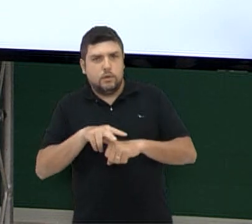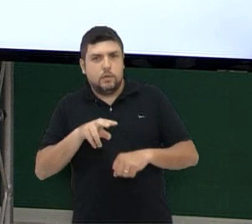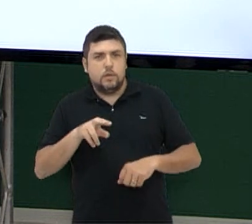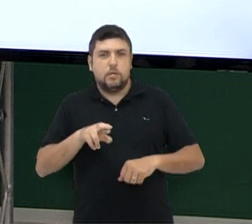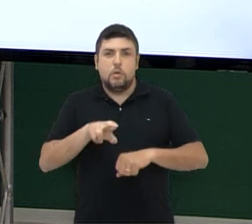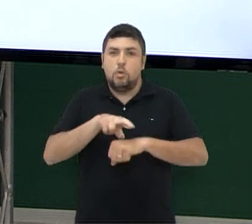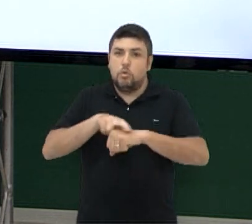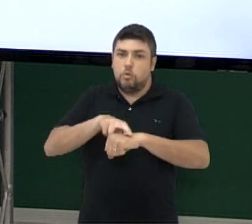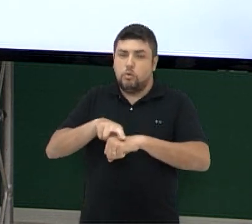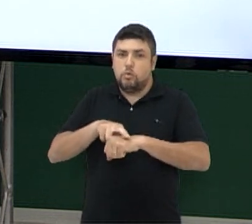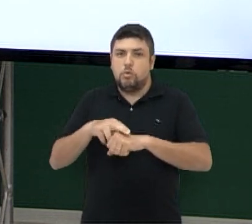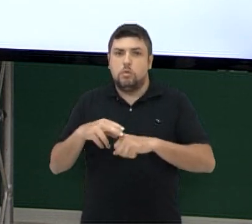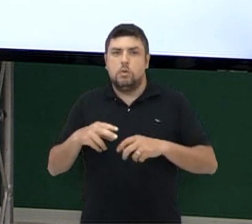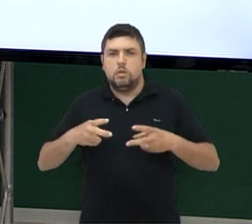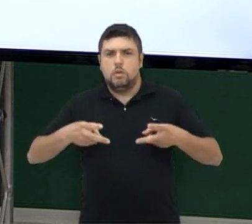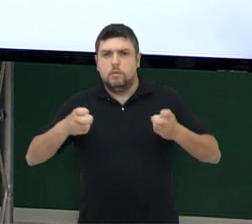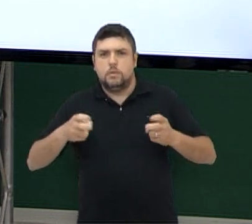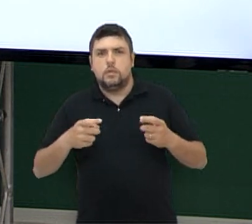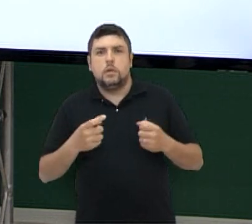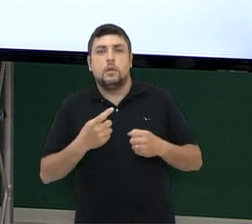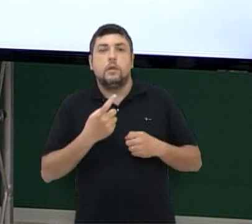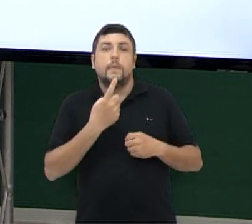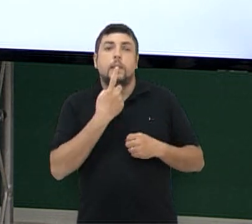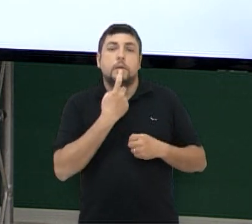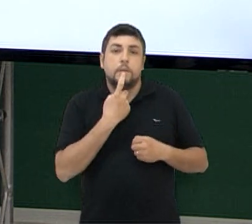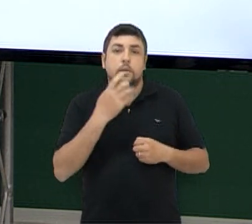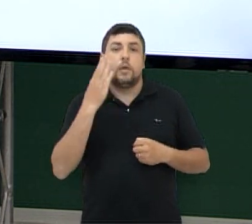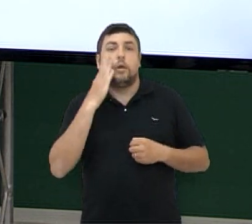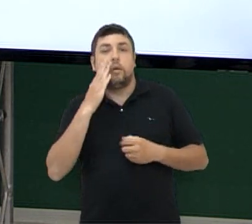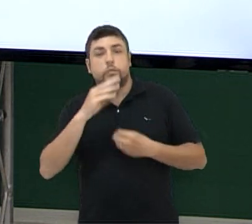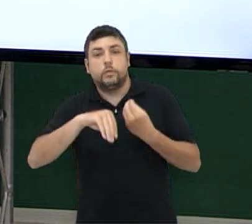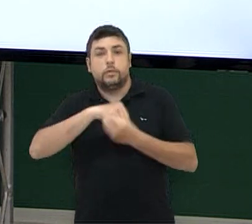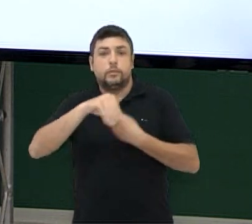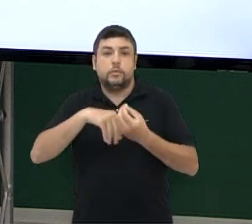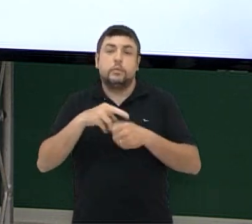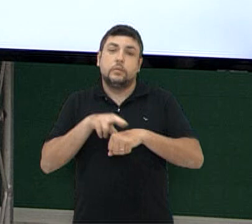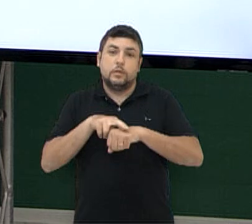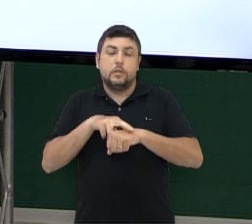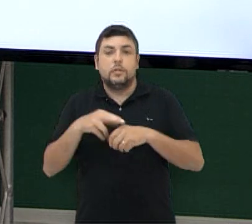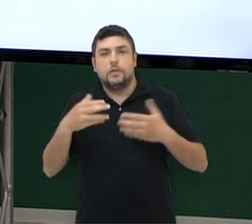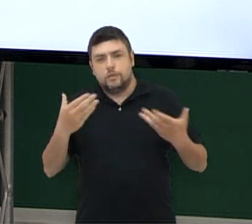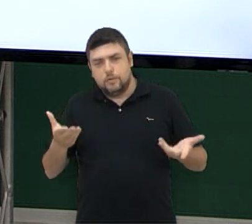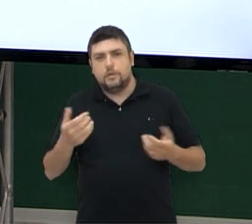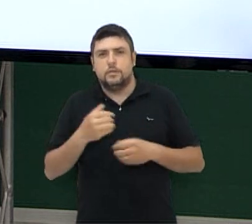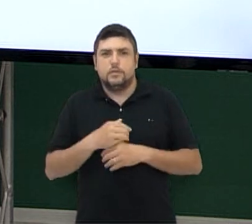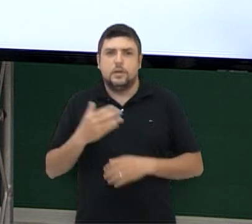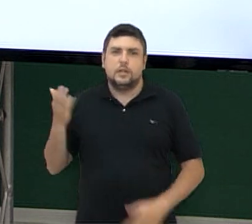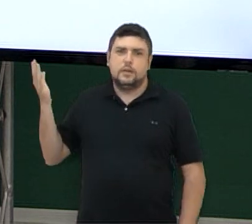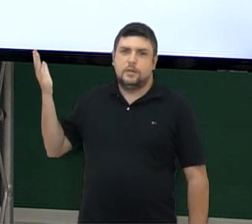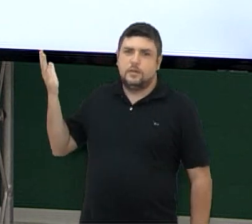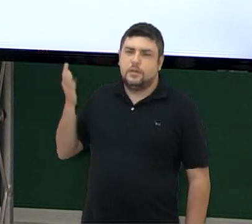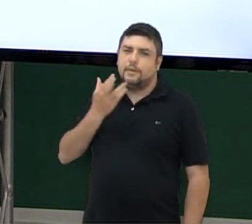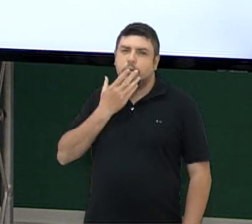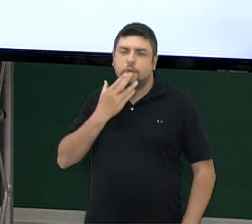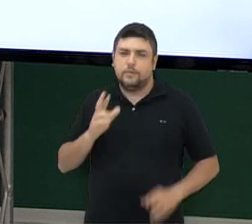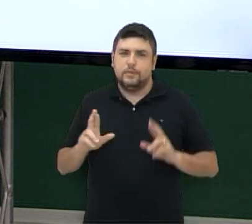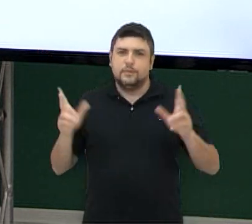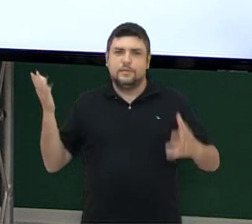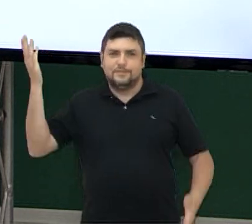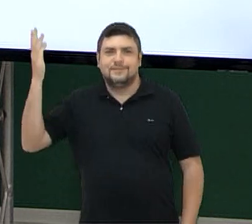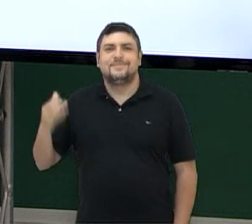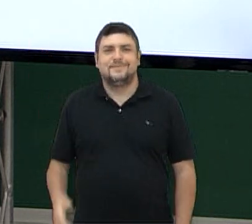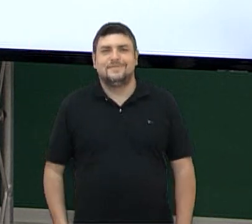vi que vermelho com azul dá roxo. Né? Eu vi uma mistura desses dois, certo? Por isso que essa condição daquela cor diferente ali.